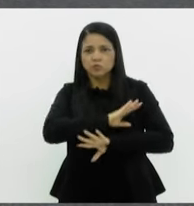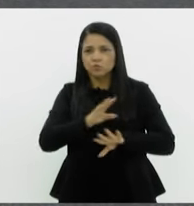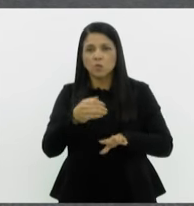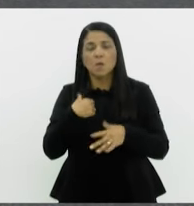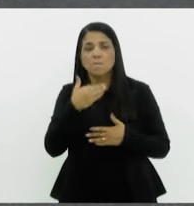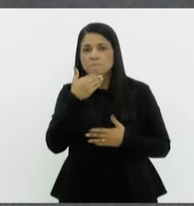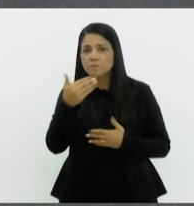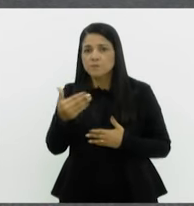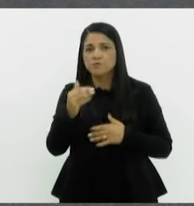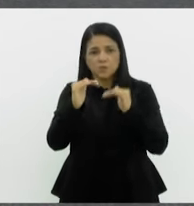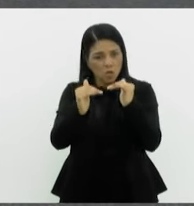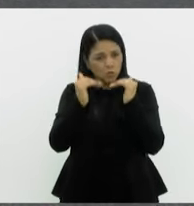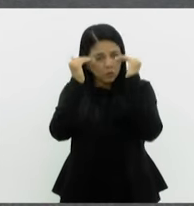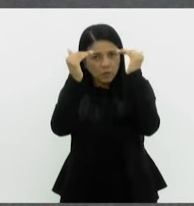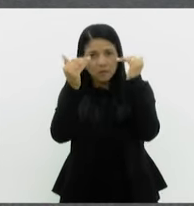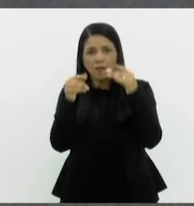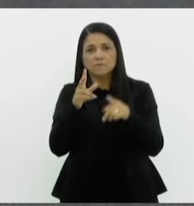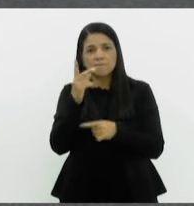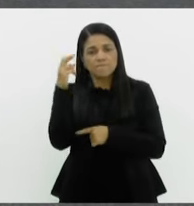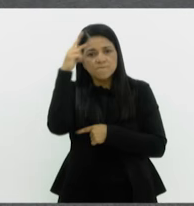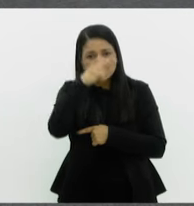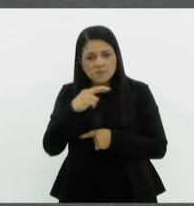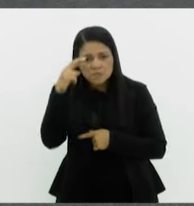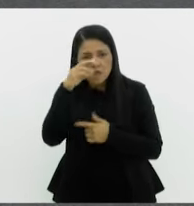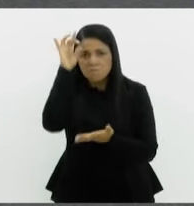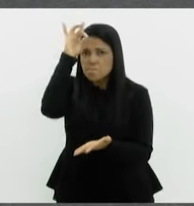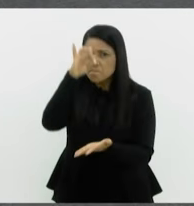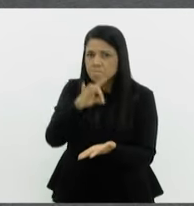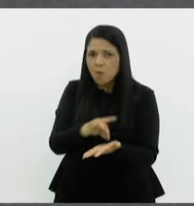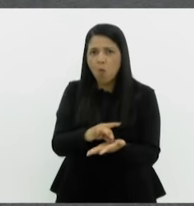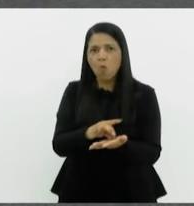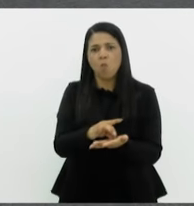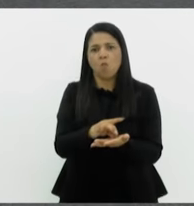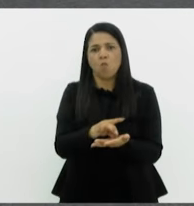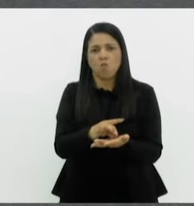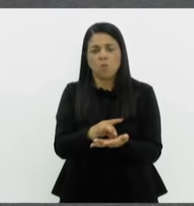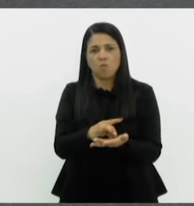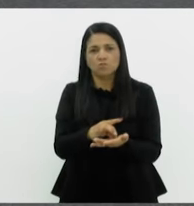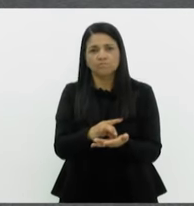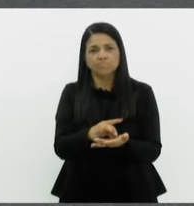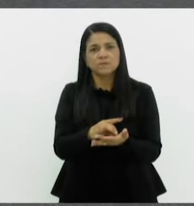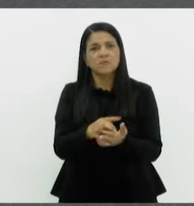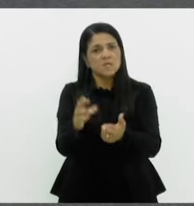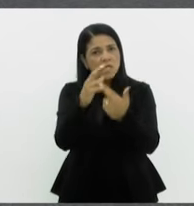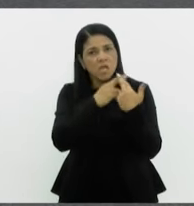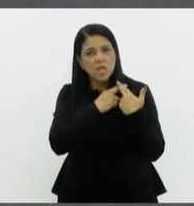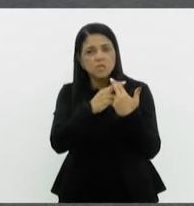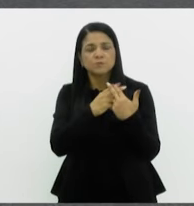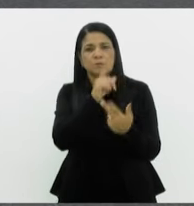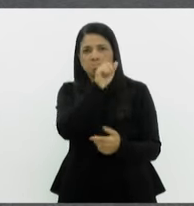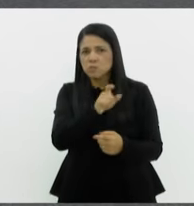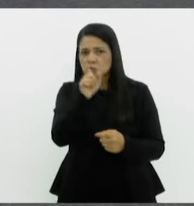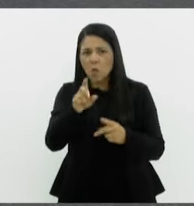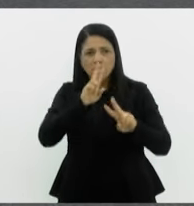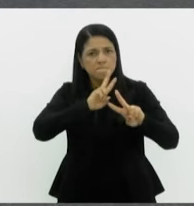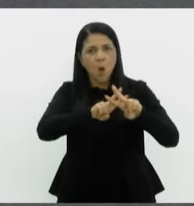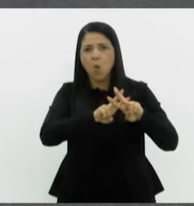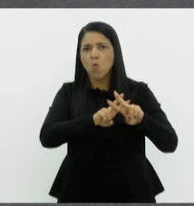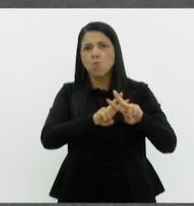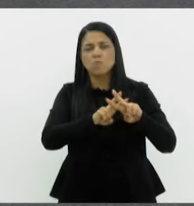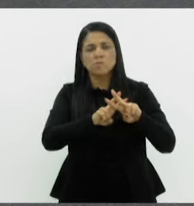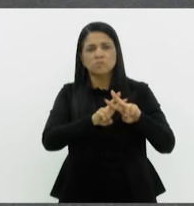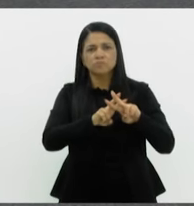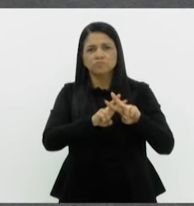que as autoridades possam fiscalizar de maneira concreta, possam responsabilizar esses autores de uma atrocidade